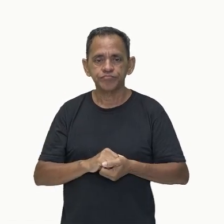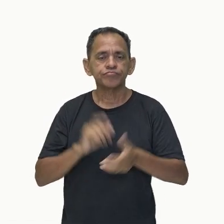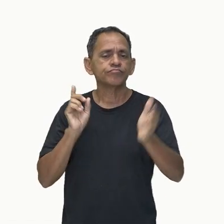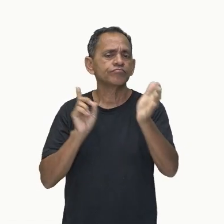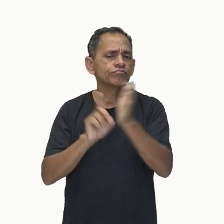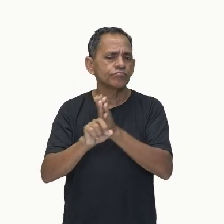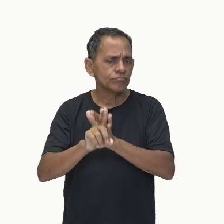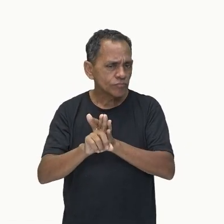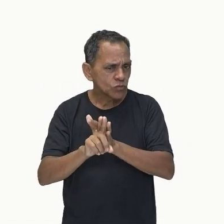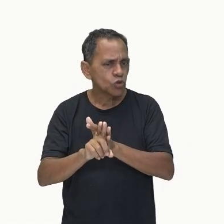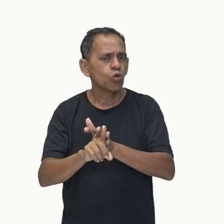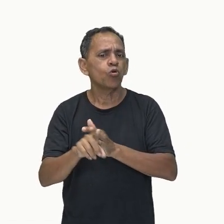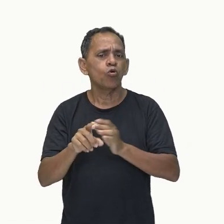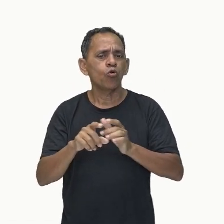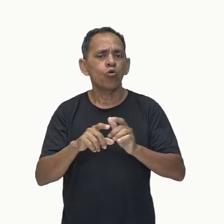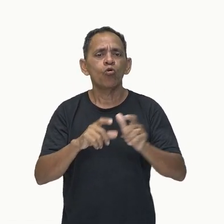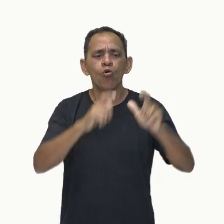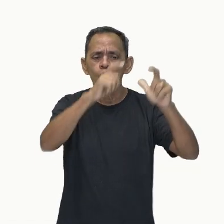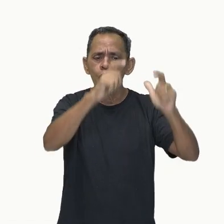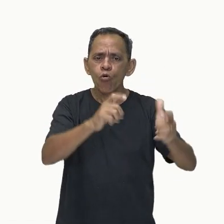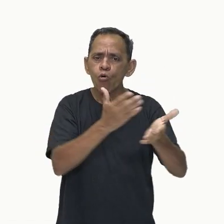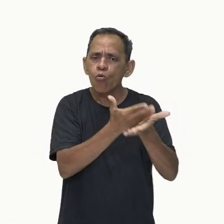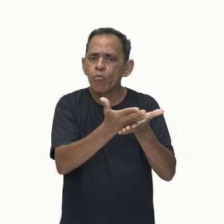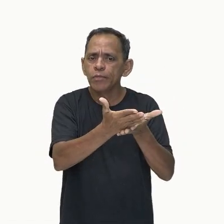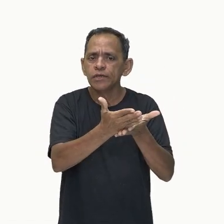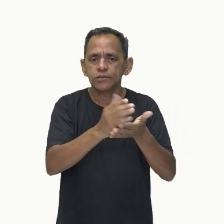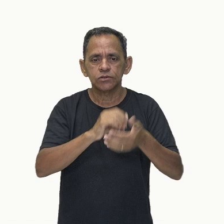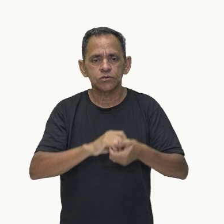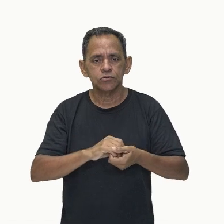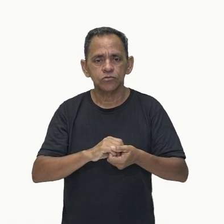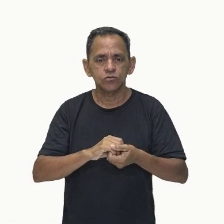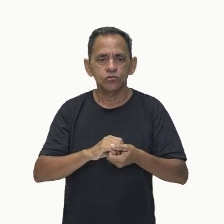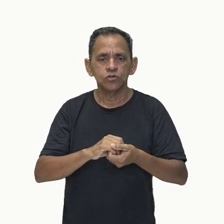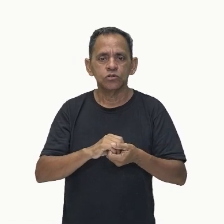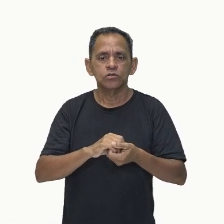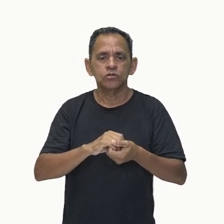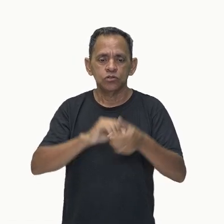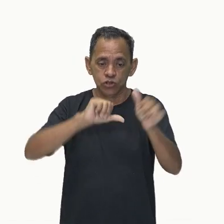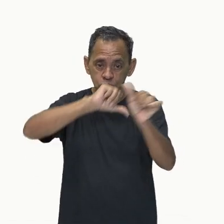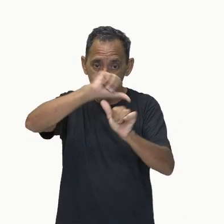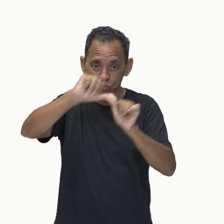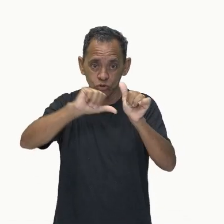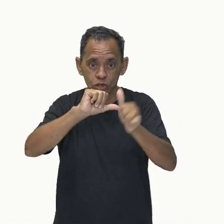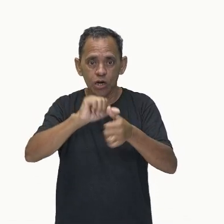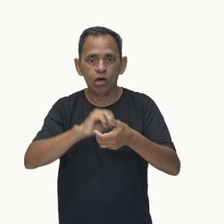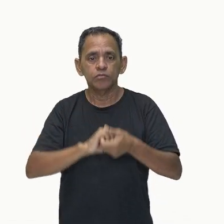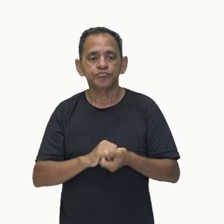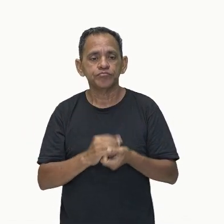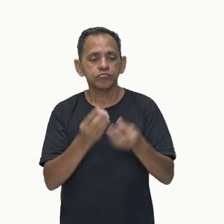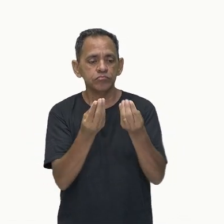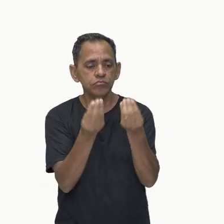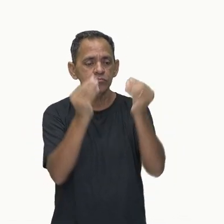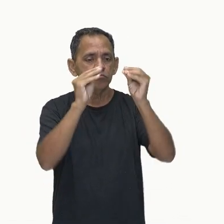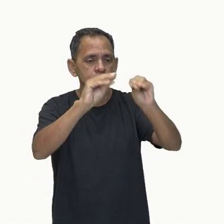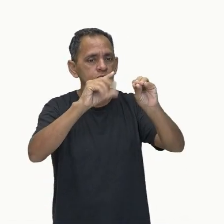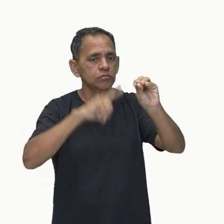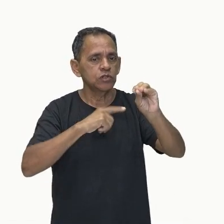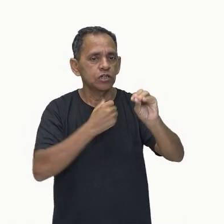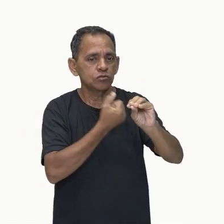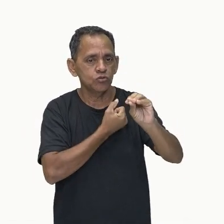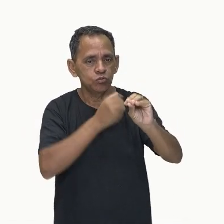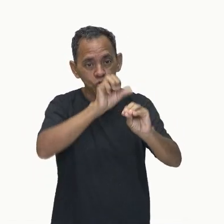identificando que no lugar do S0, ó, no lugar do S0 tem um 8, o que isso quer